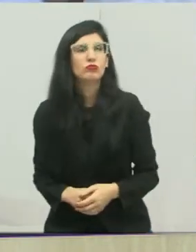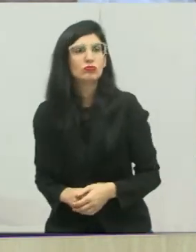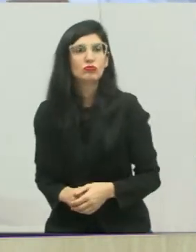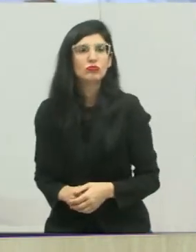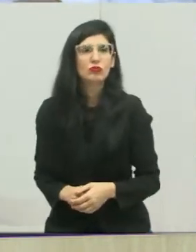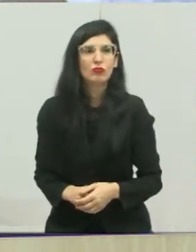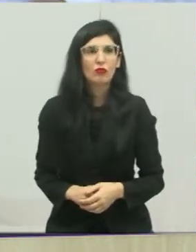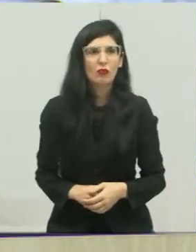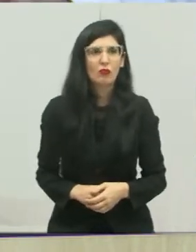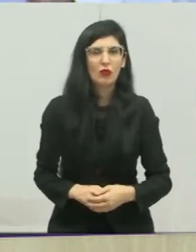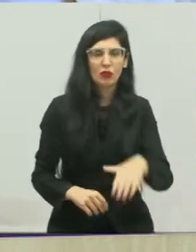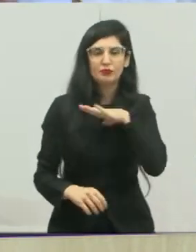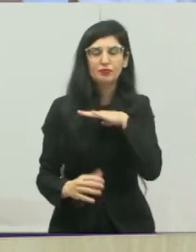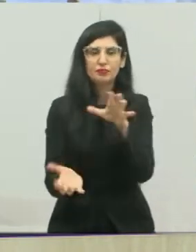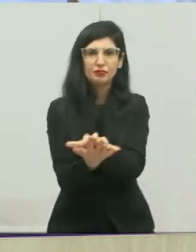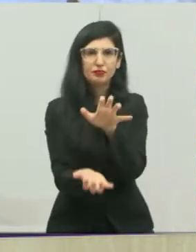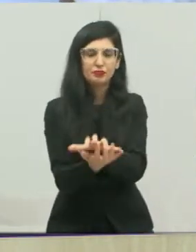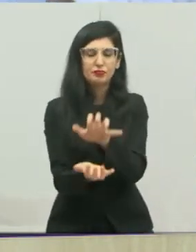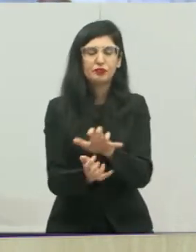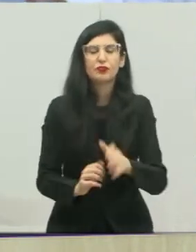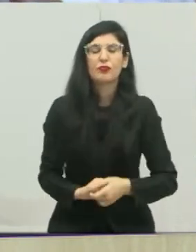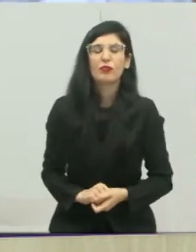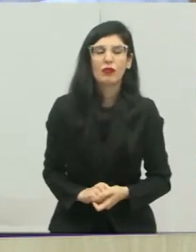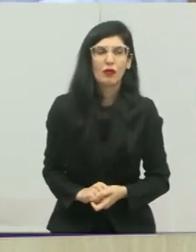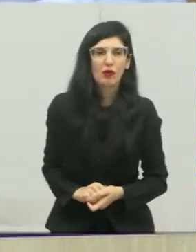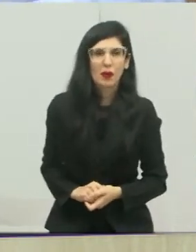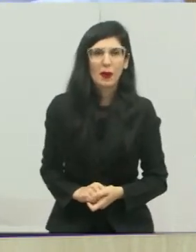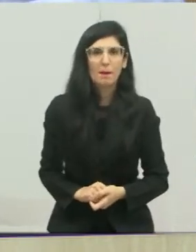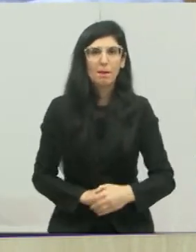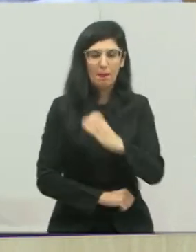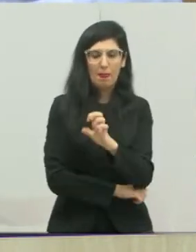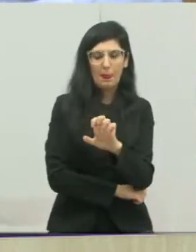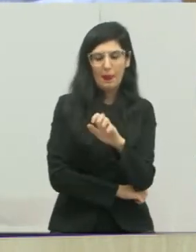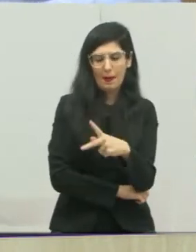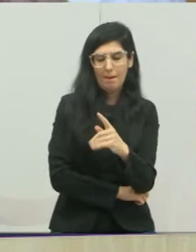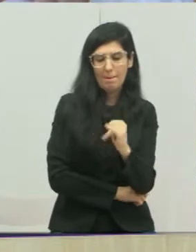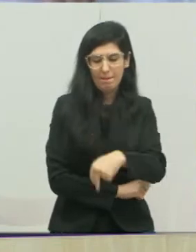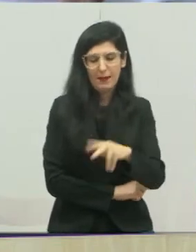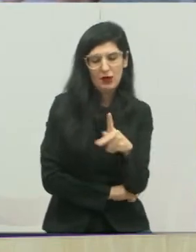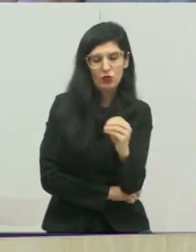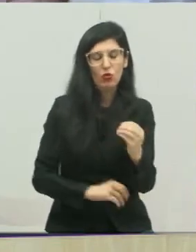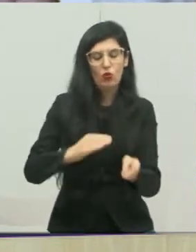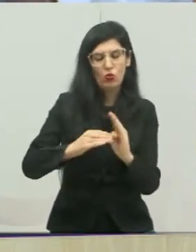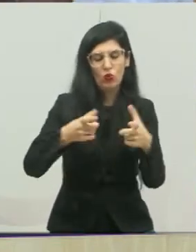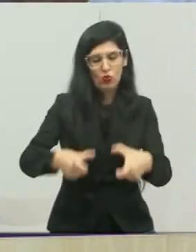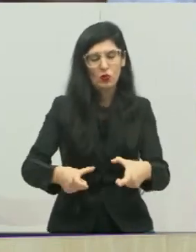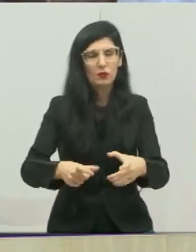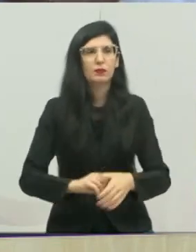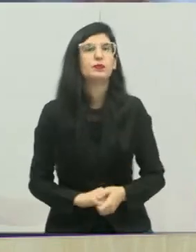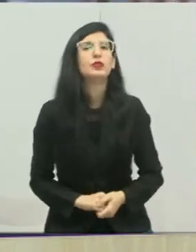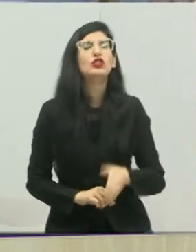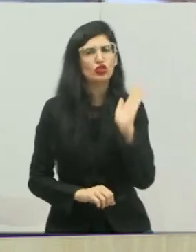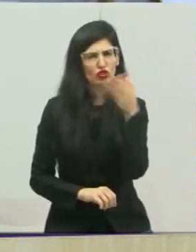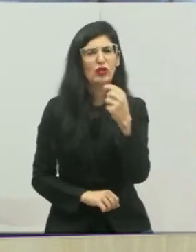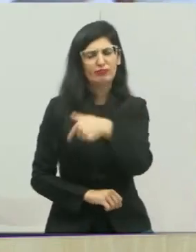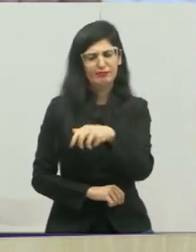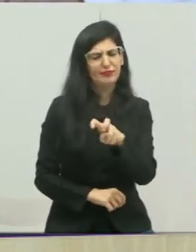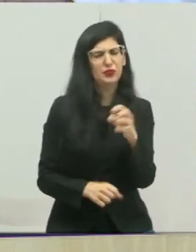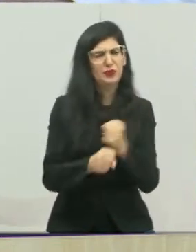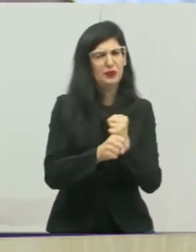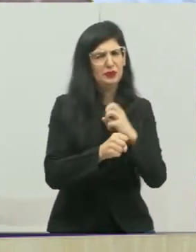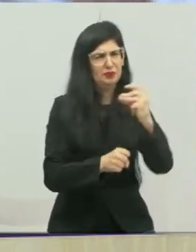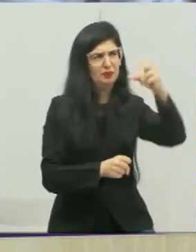2334-440, no município de Jacareí, para a comunidade do Cepinho, povoado este consolidado há mais de 65 anos.